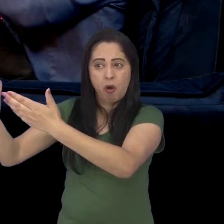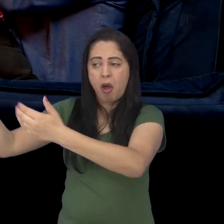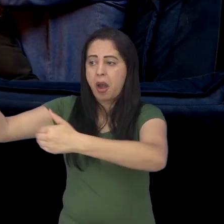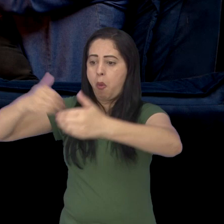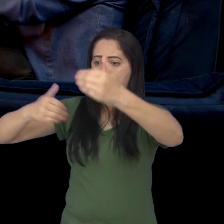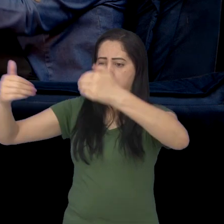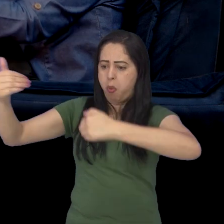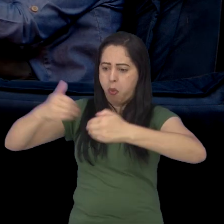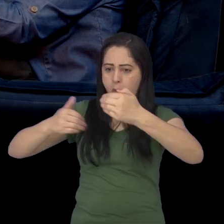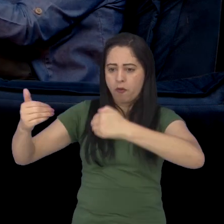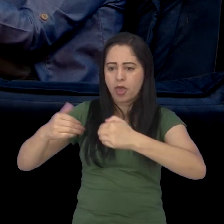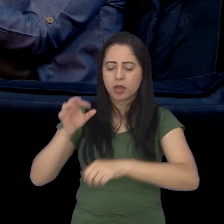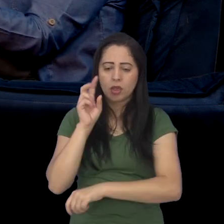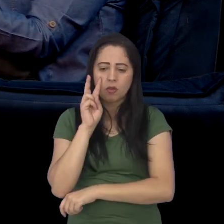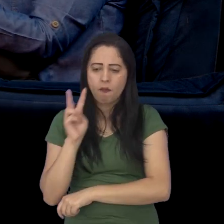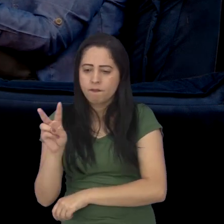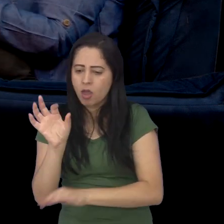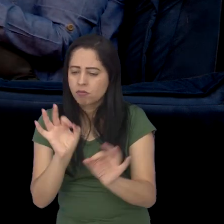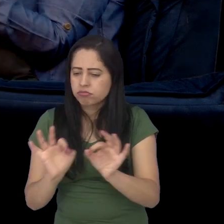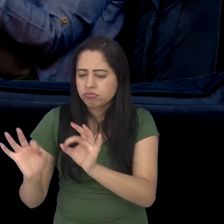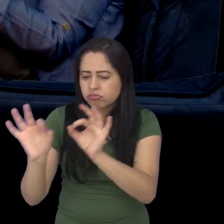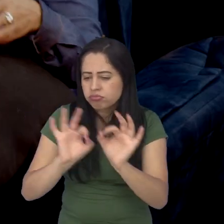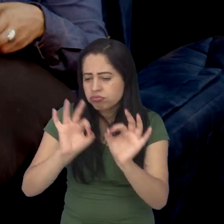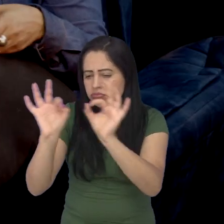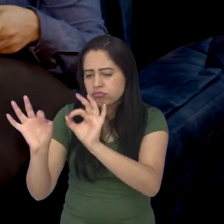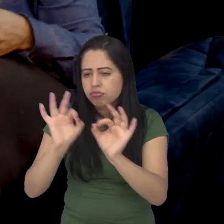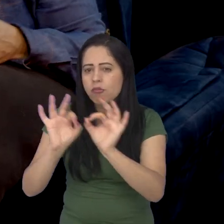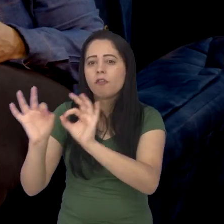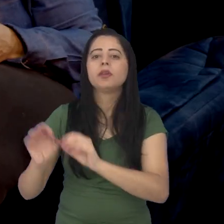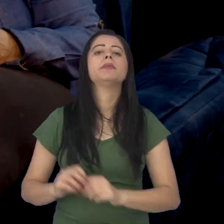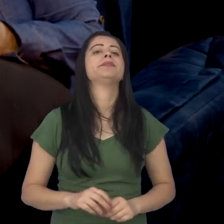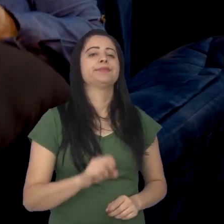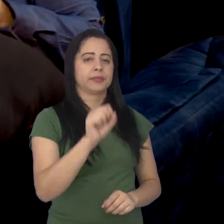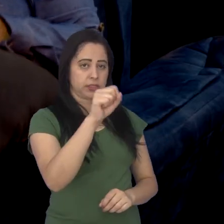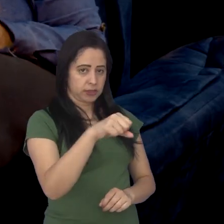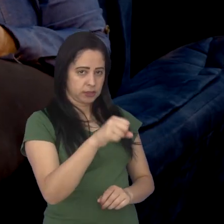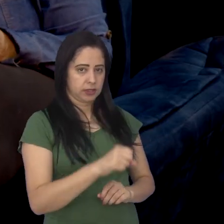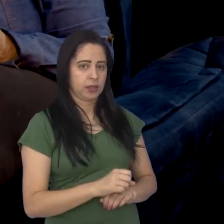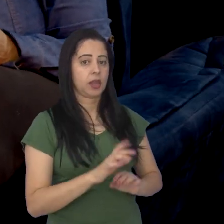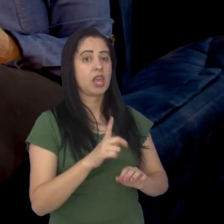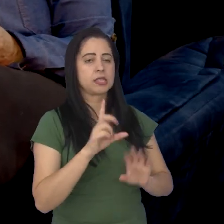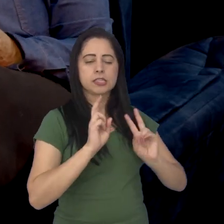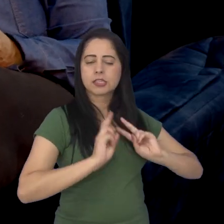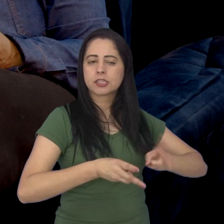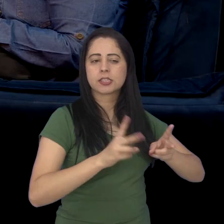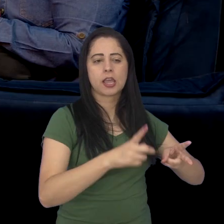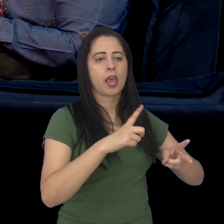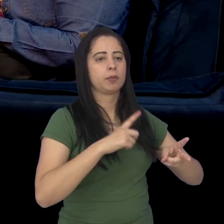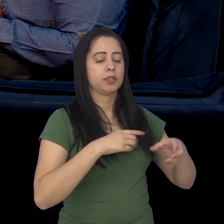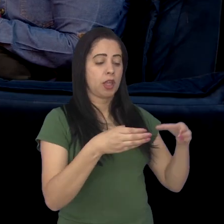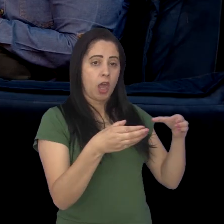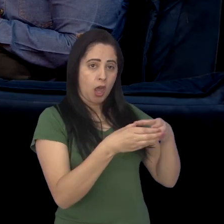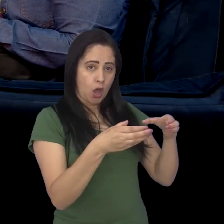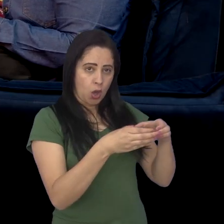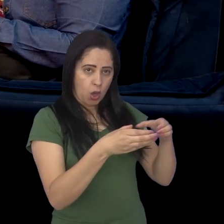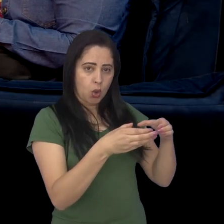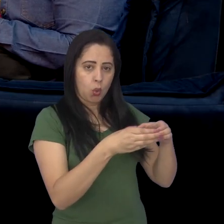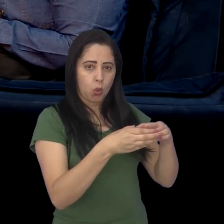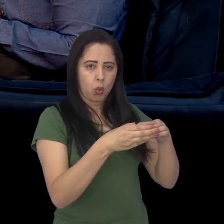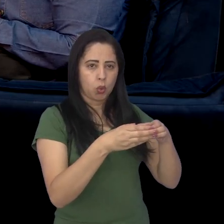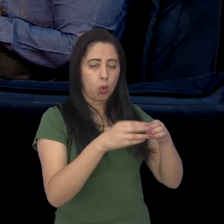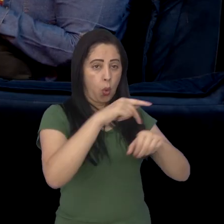fora acompanhar para levar para o seu país, não tem isso? Sempre tem uma comitiva